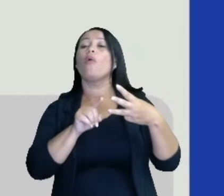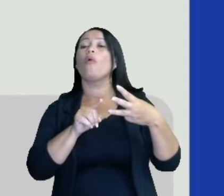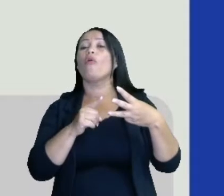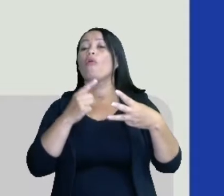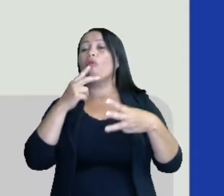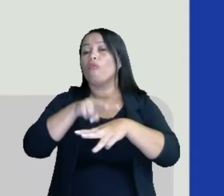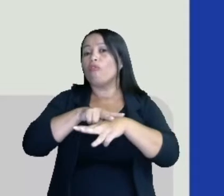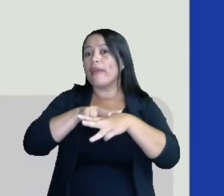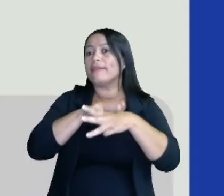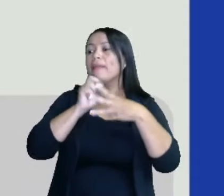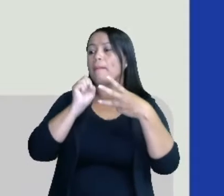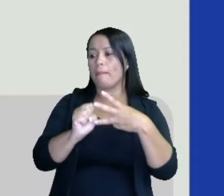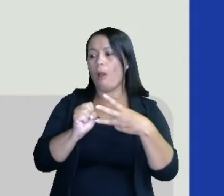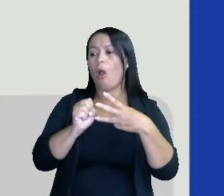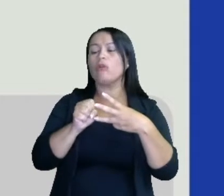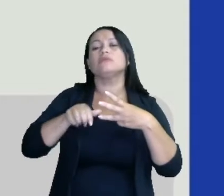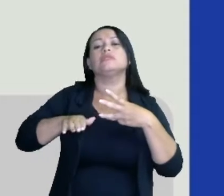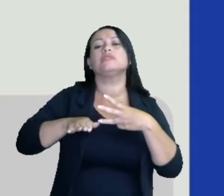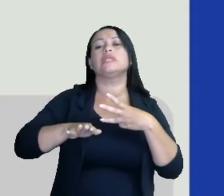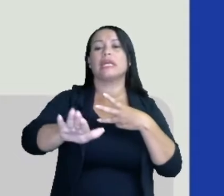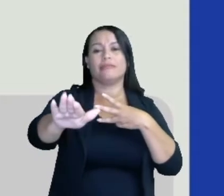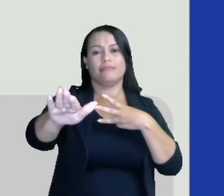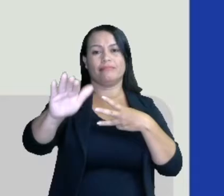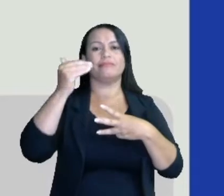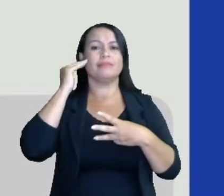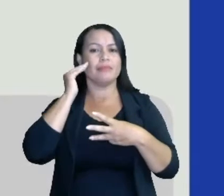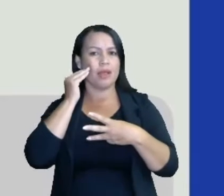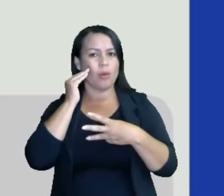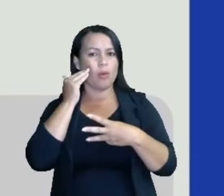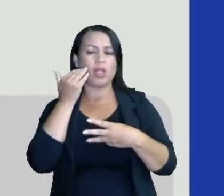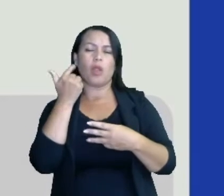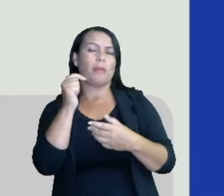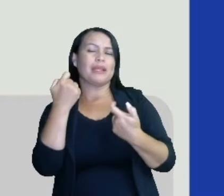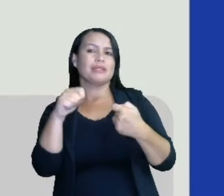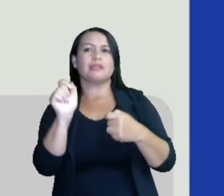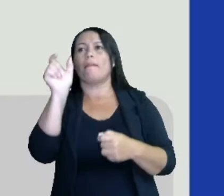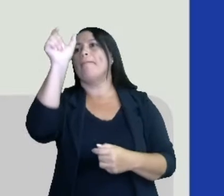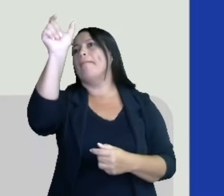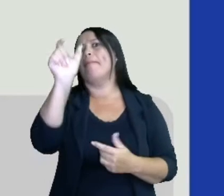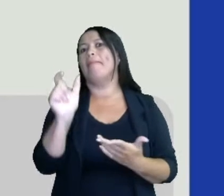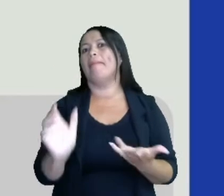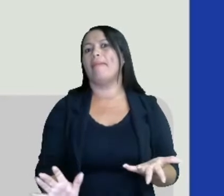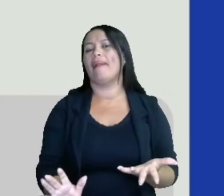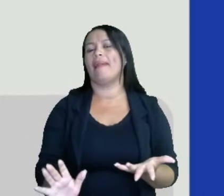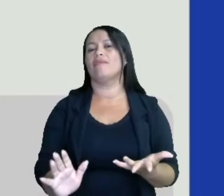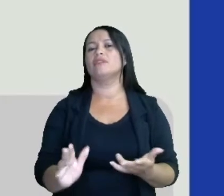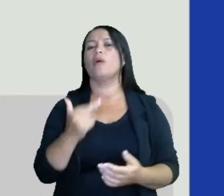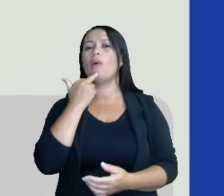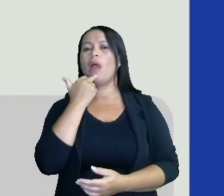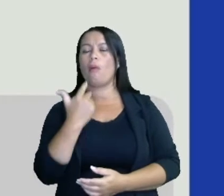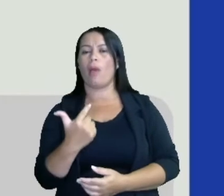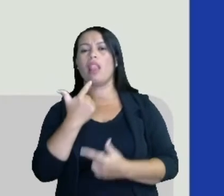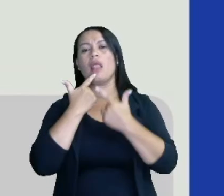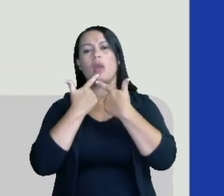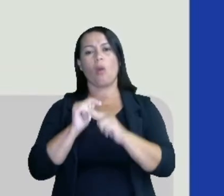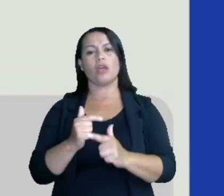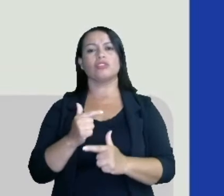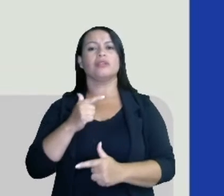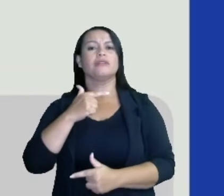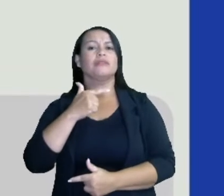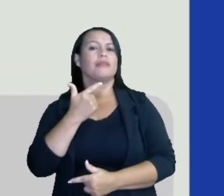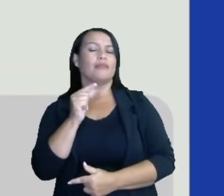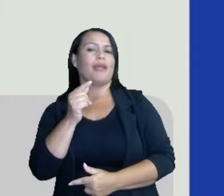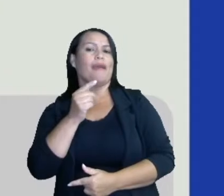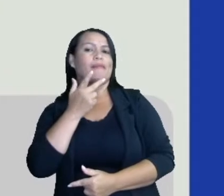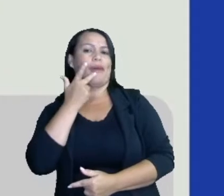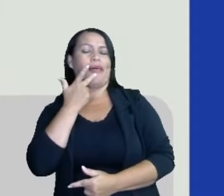verde, siga, né? Você pode seguir. Então, não tem palavras, certo? Linguagem não verbal.